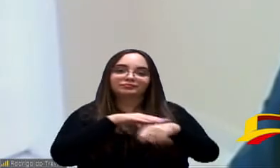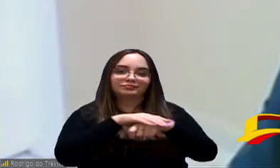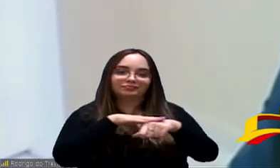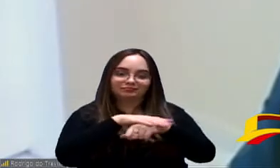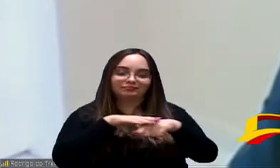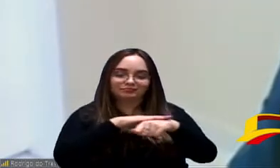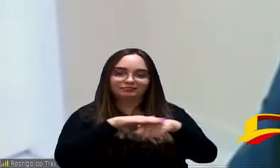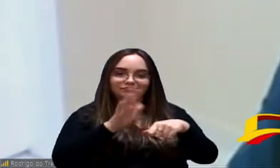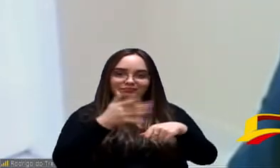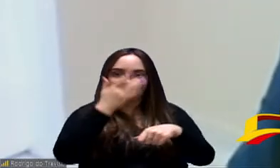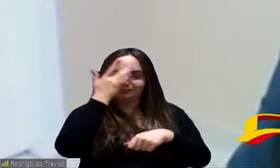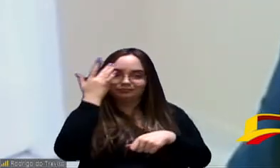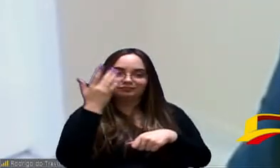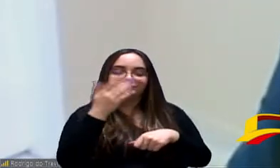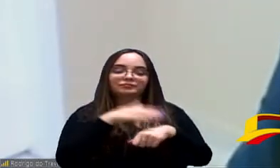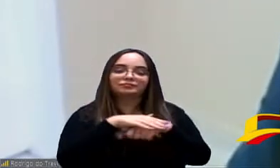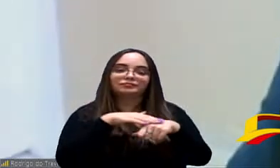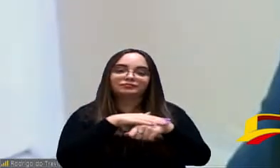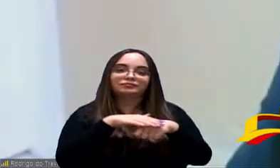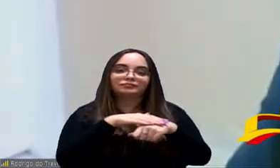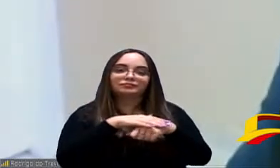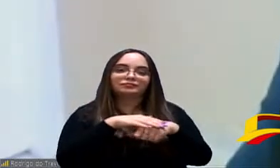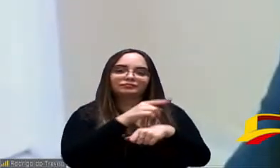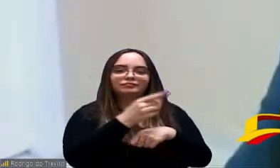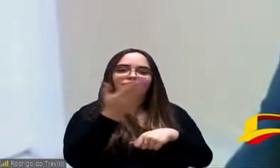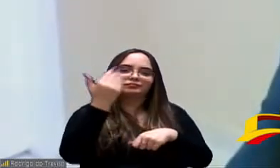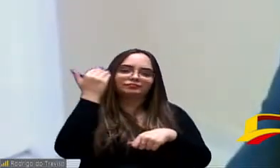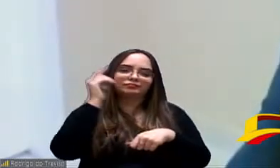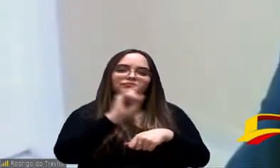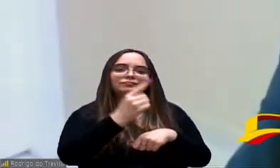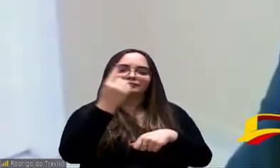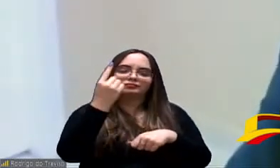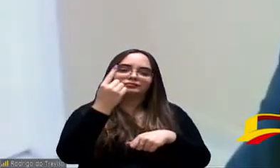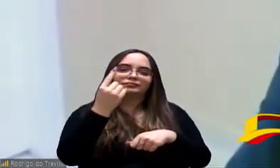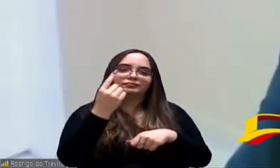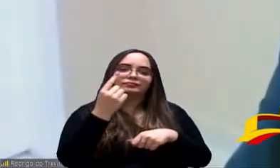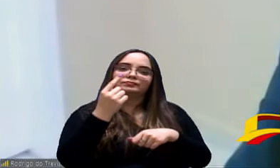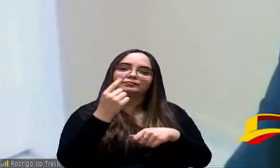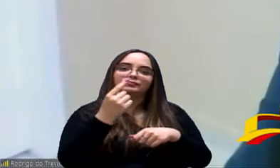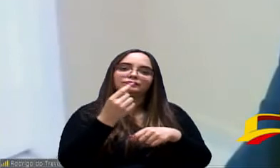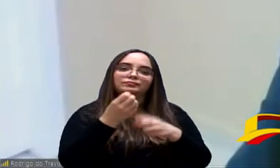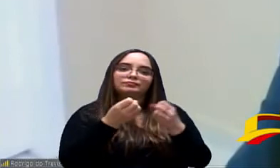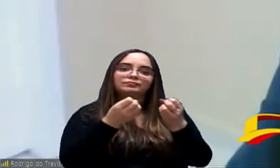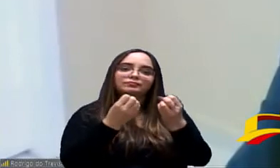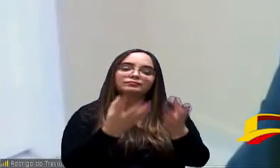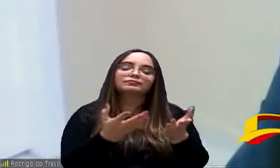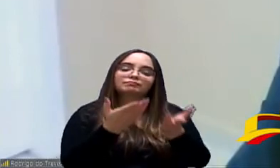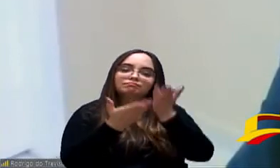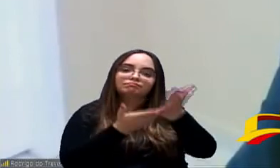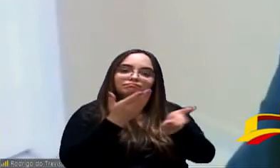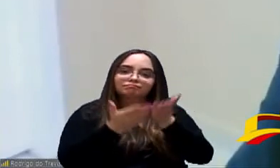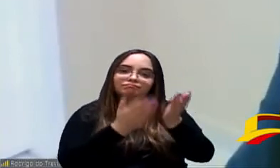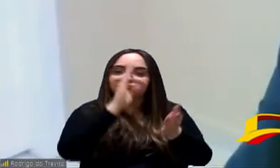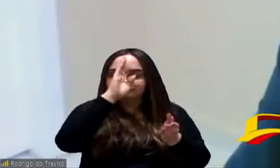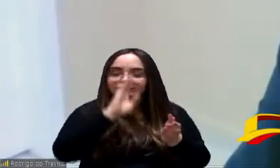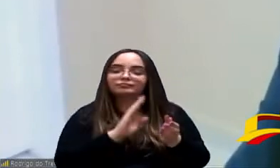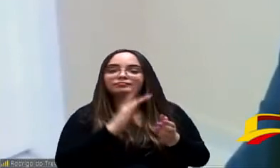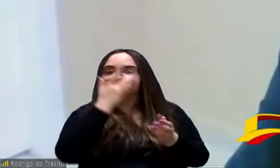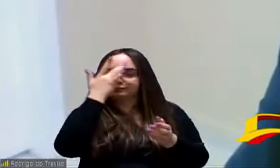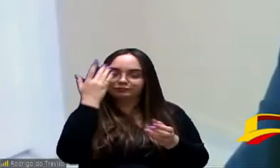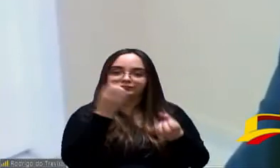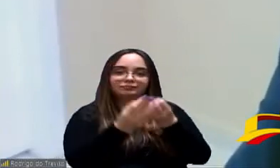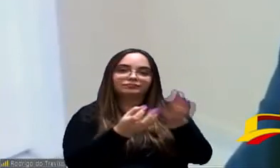lá também. E eles foram um dos pioneiros a dar esse tratamento grátis dentro da possibilidade deles.